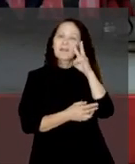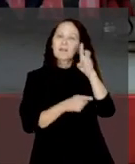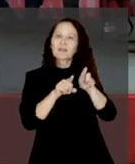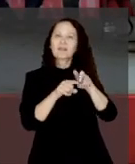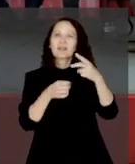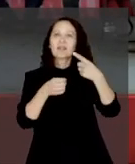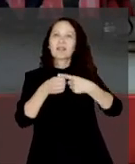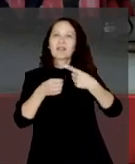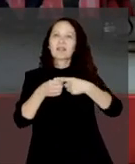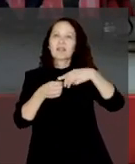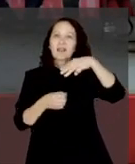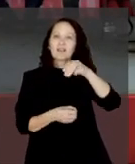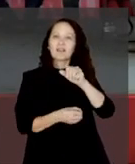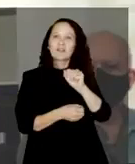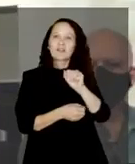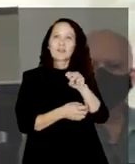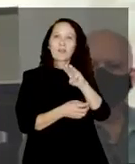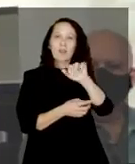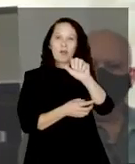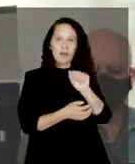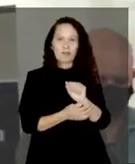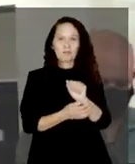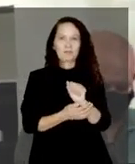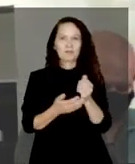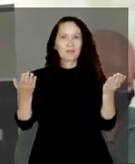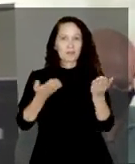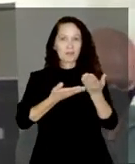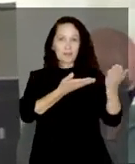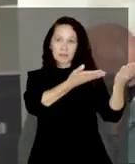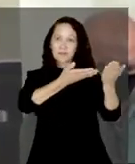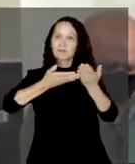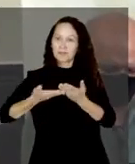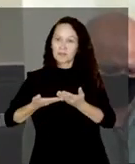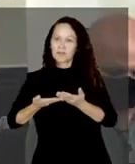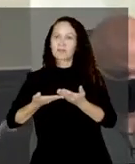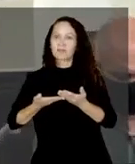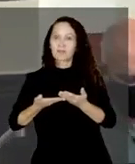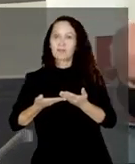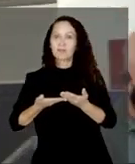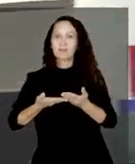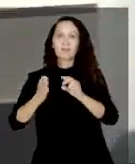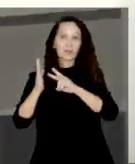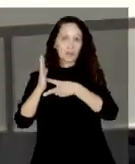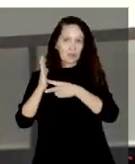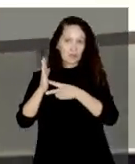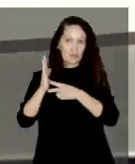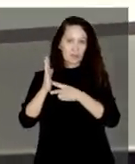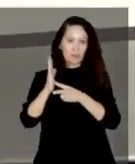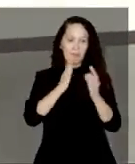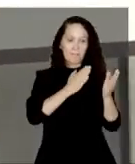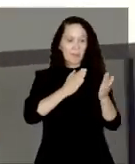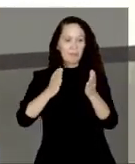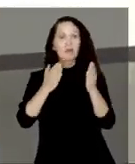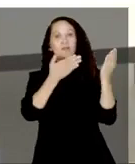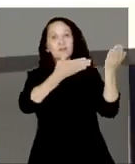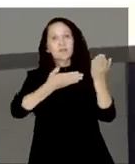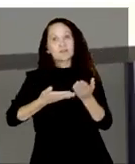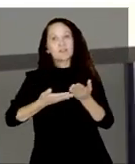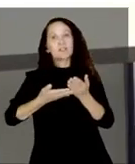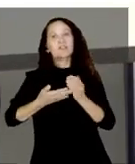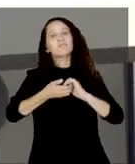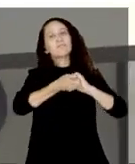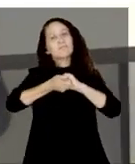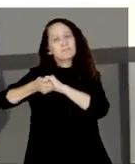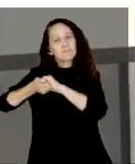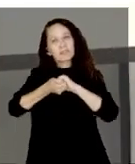Ananice, vereadora aqui em São Bernardo do Campo, do companheiro Orlando Vitoriano, grande companheiro vereador de Diadema, o